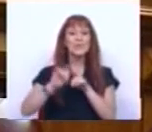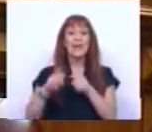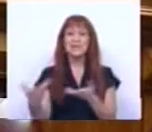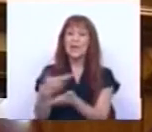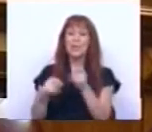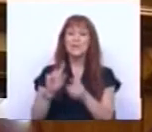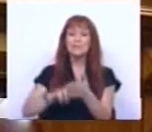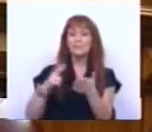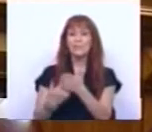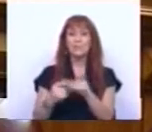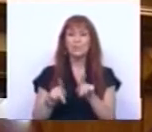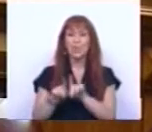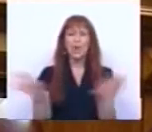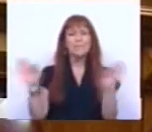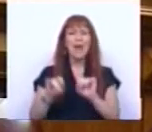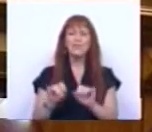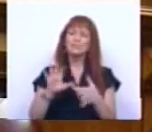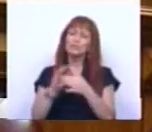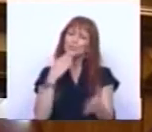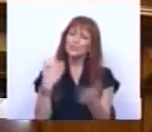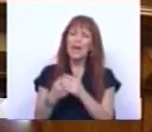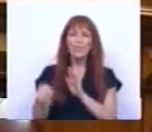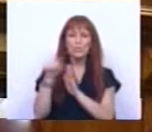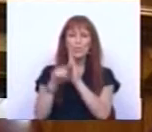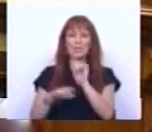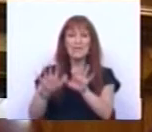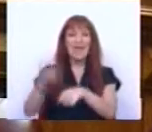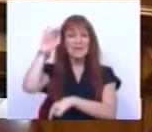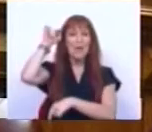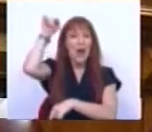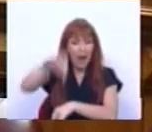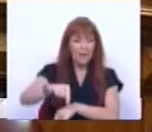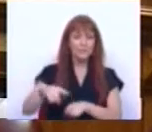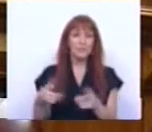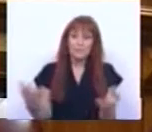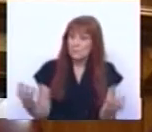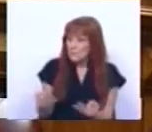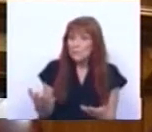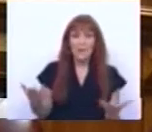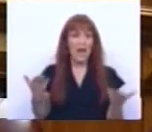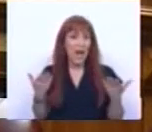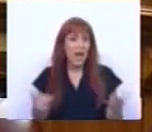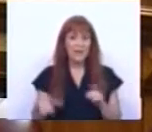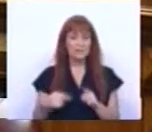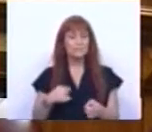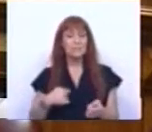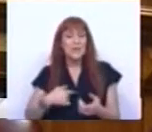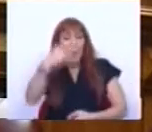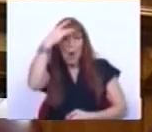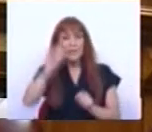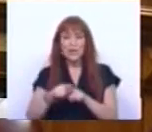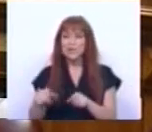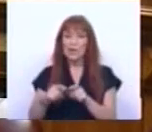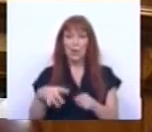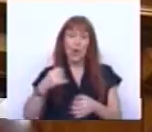adoção da interpretação que seja mais adequada ao primado da Assembleia da República. É, aliás, esta a leitura que tem sido acolhida